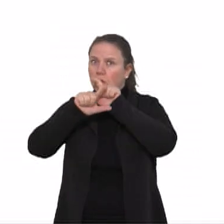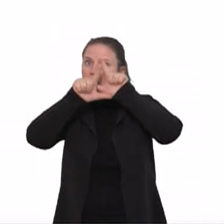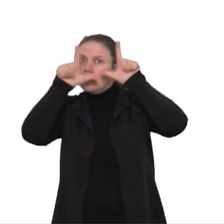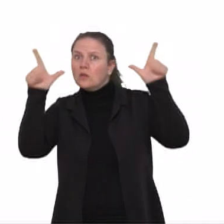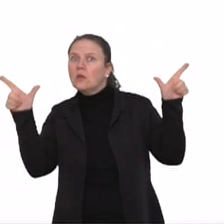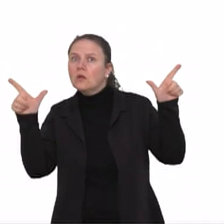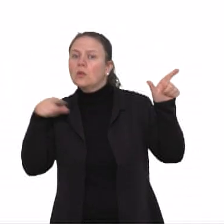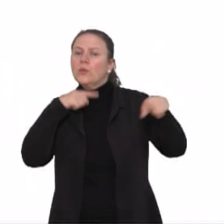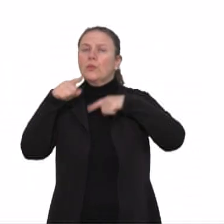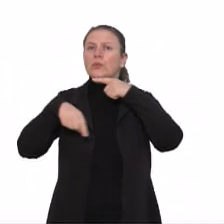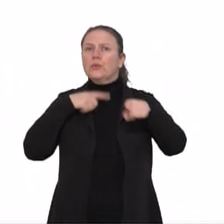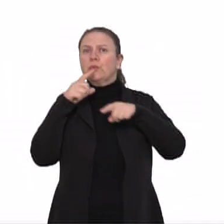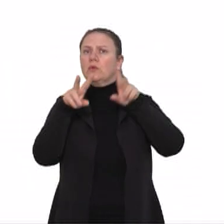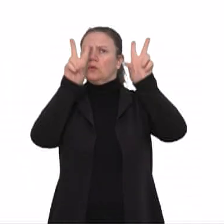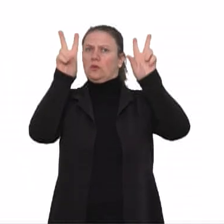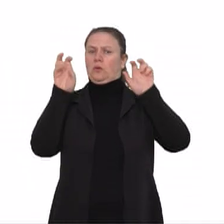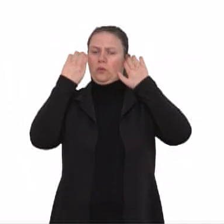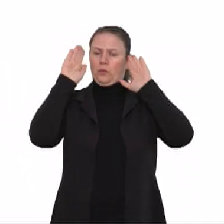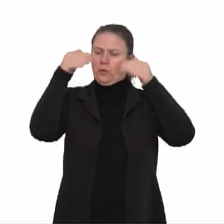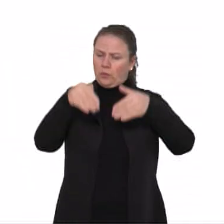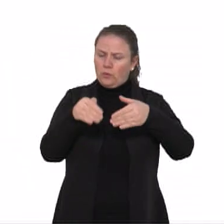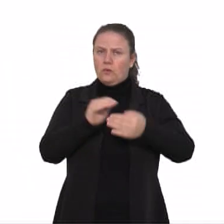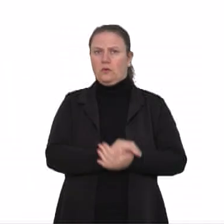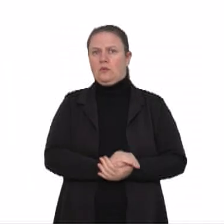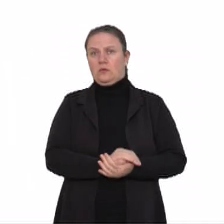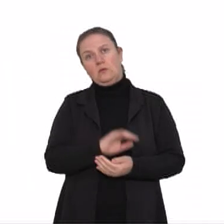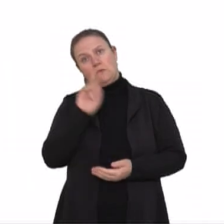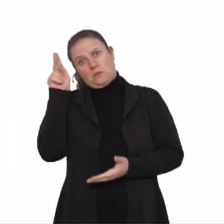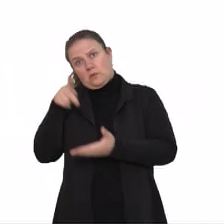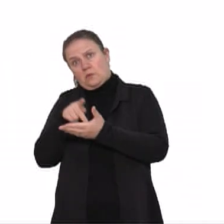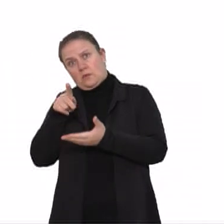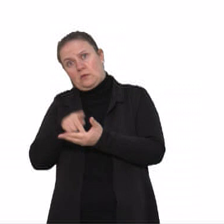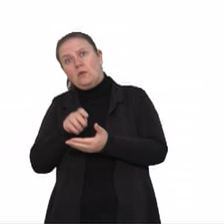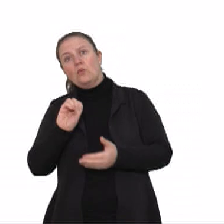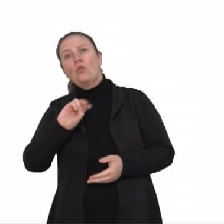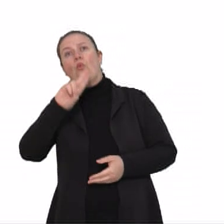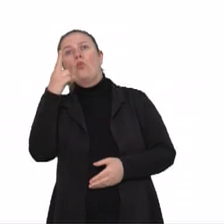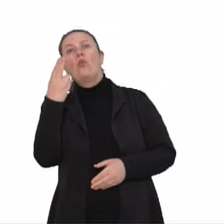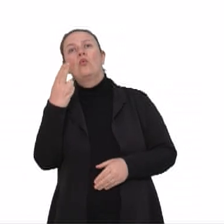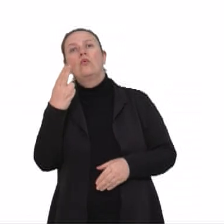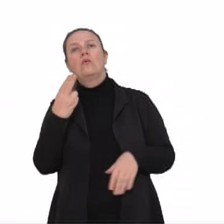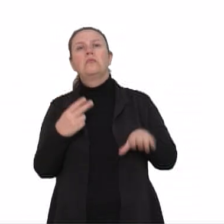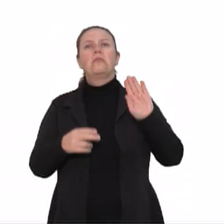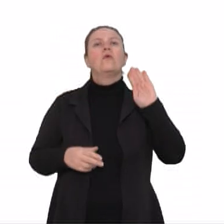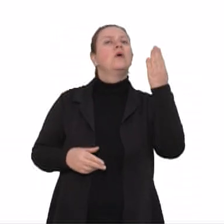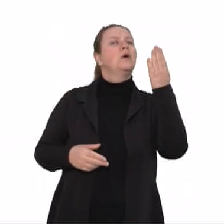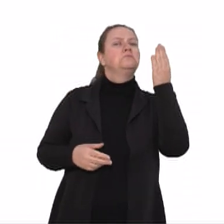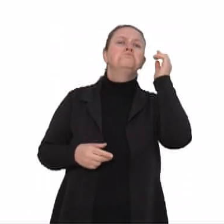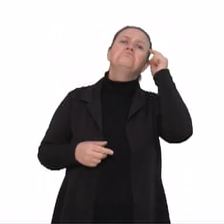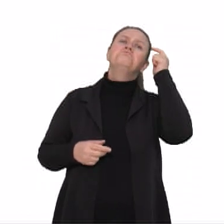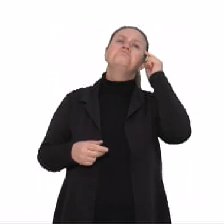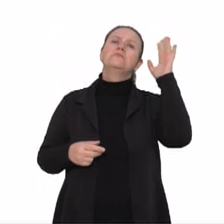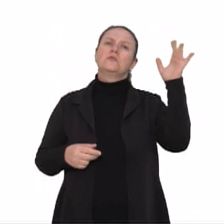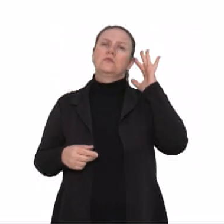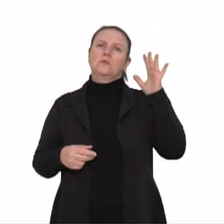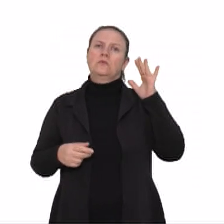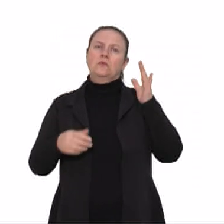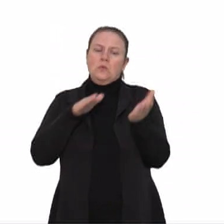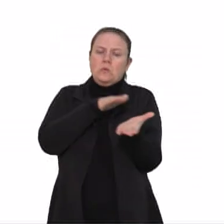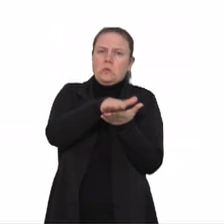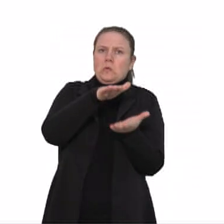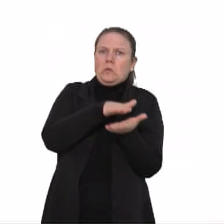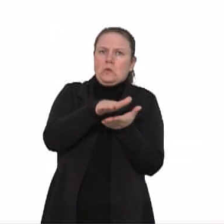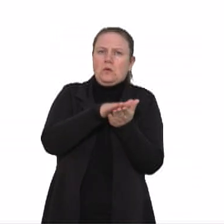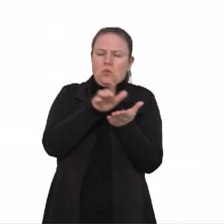esclarecendo dúvidas sobre um tema específico? Isso é verdadeiro ou é falso? Vão pensando aí. É publicado em